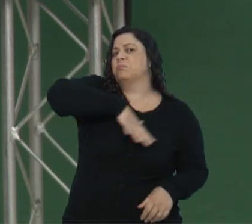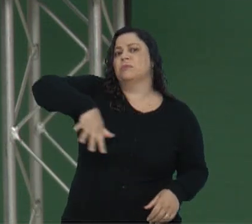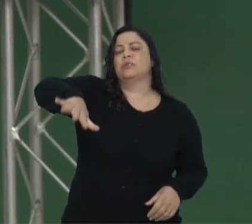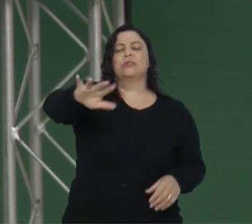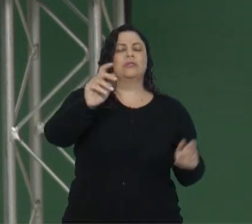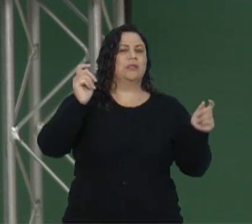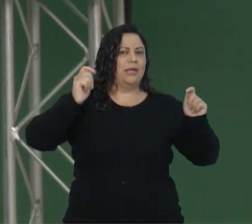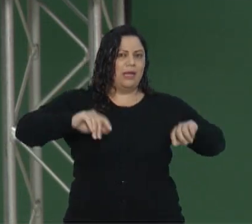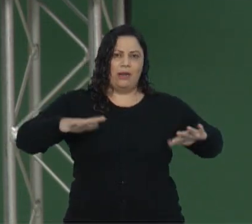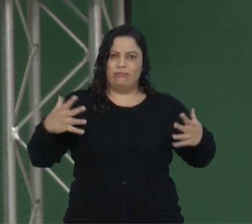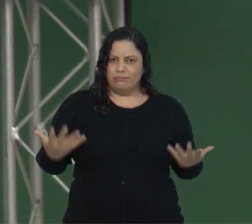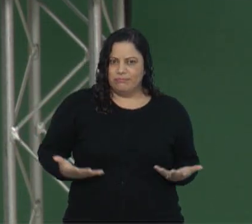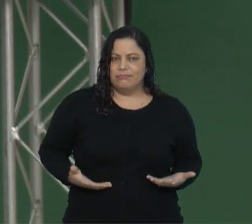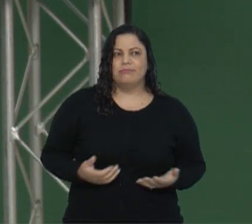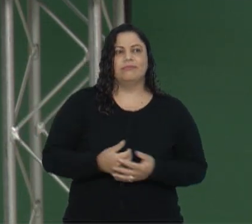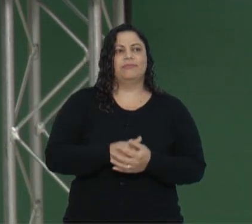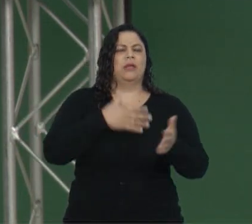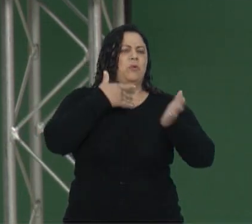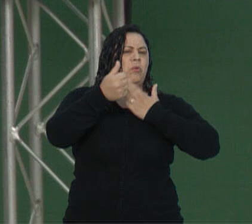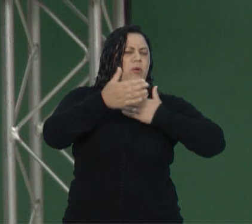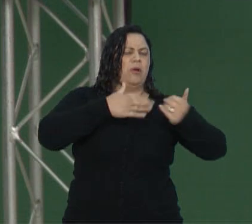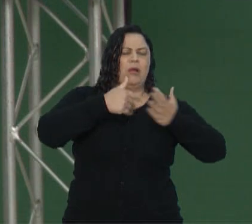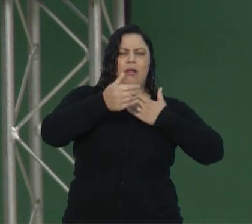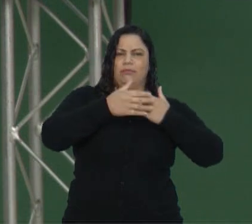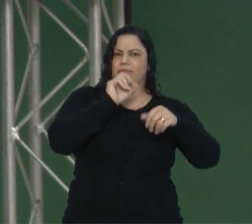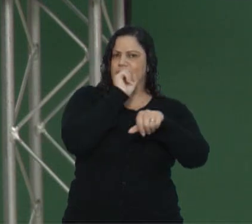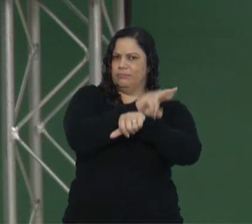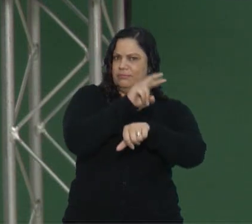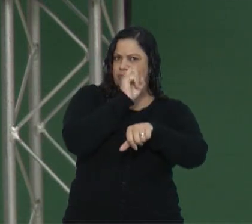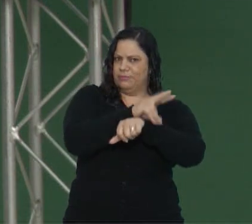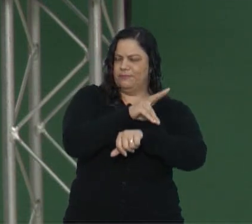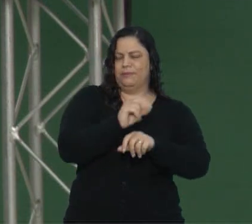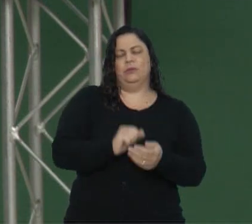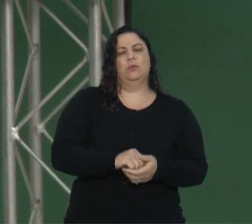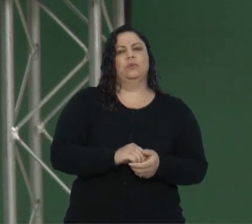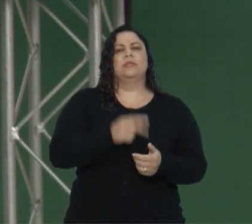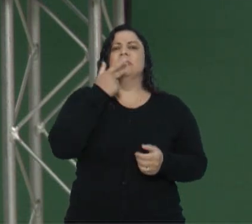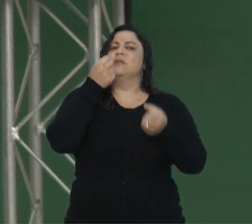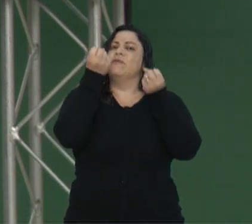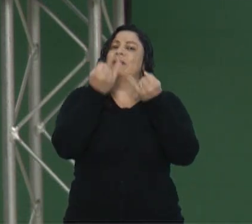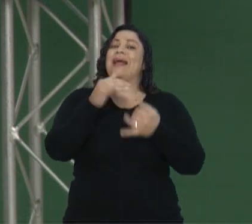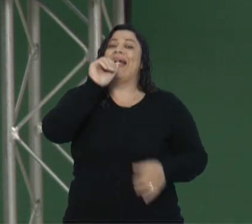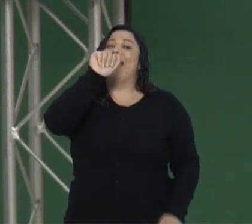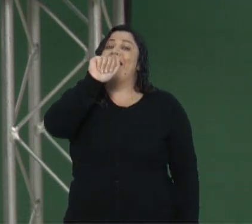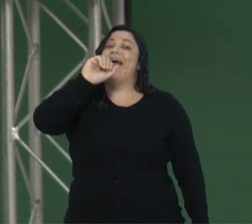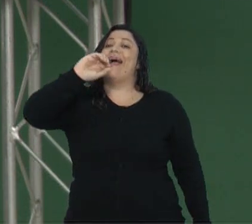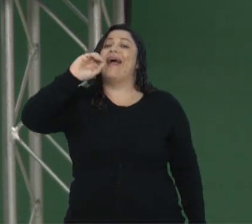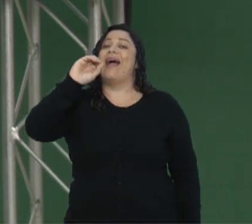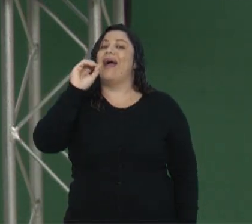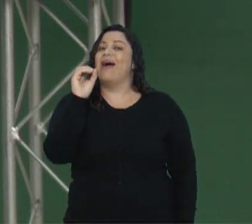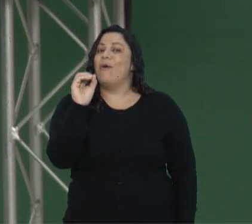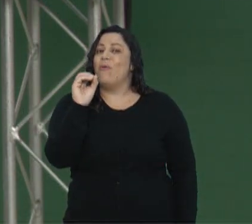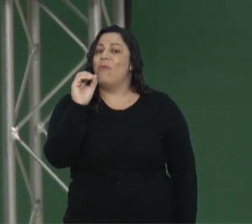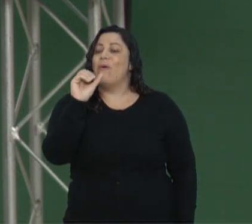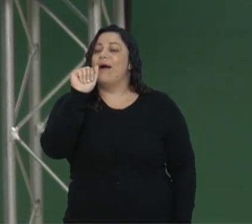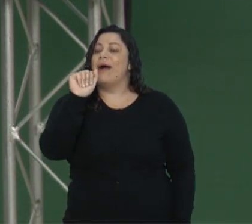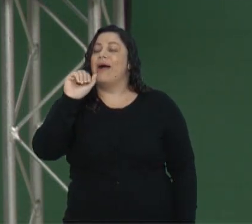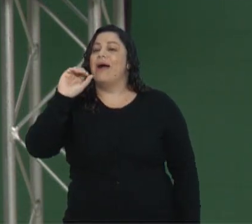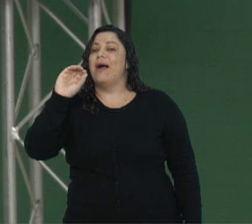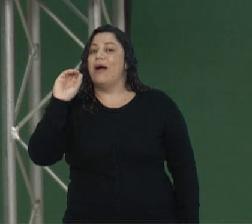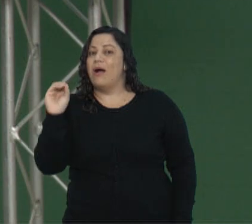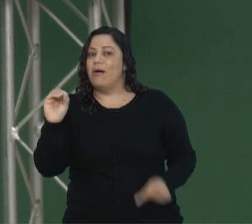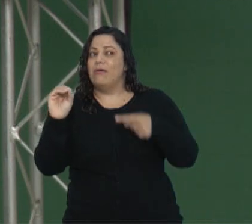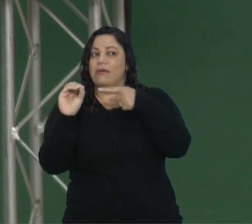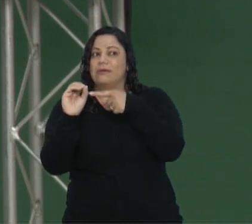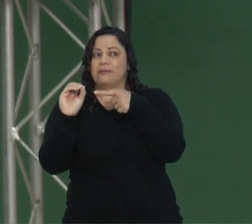gente mantém aí a preposição a e vírus. Se eu dissesse assim, estou imune ao vírus, então a